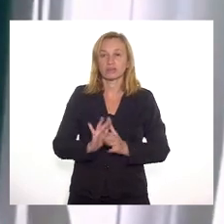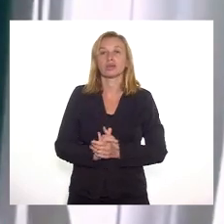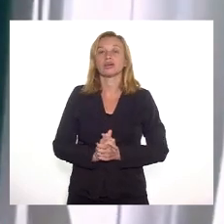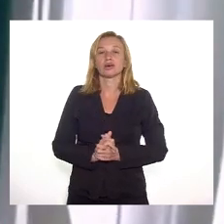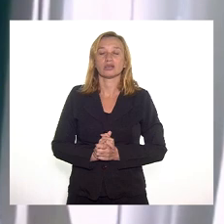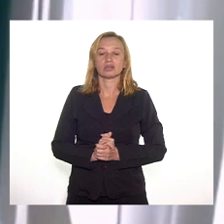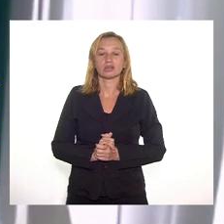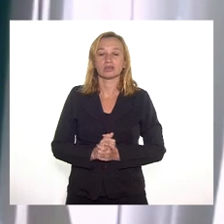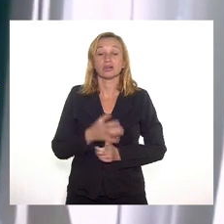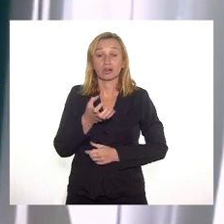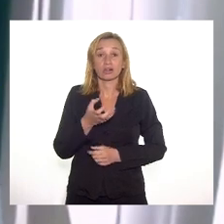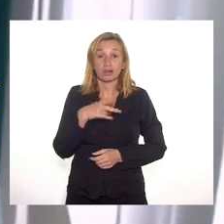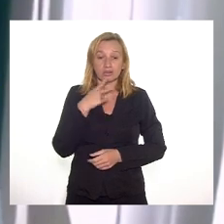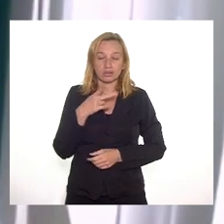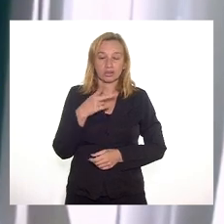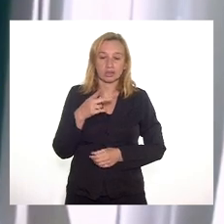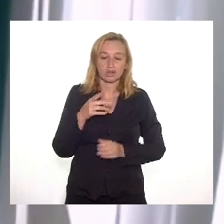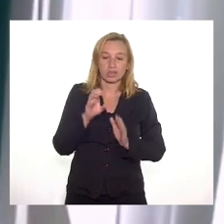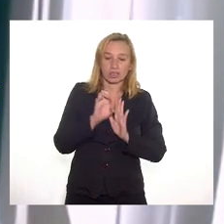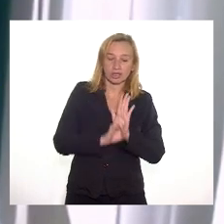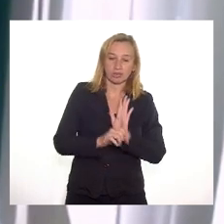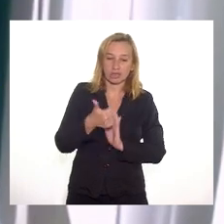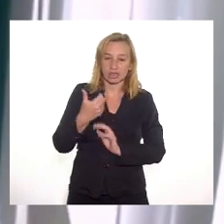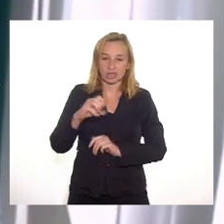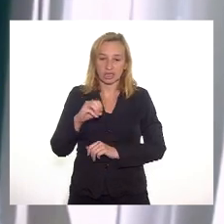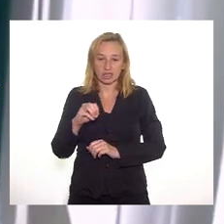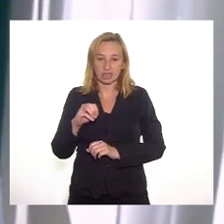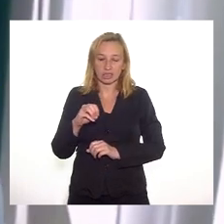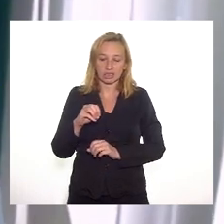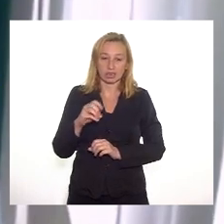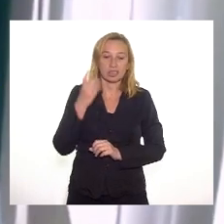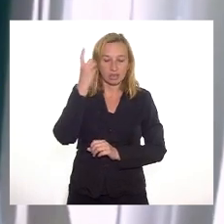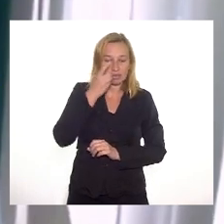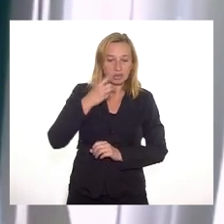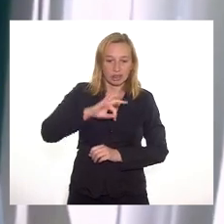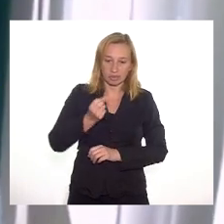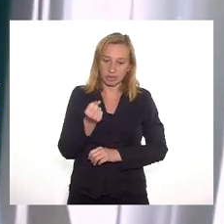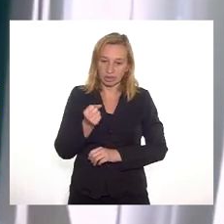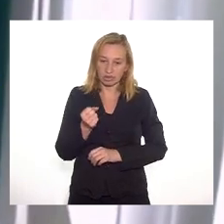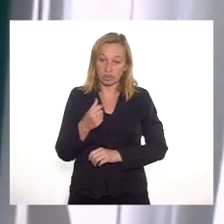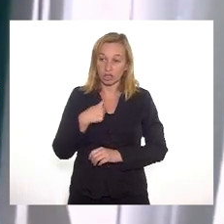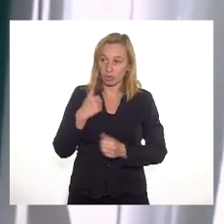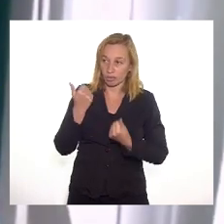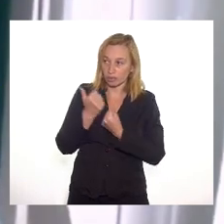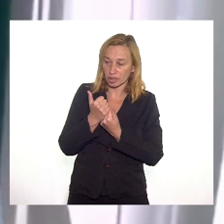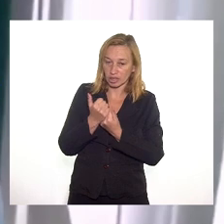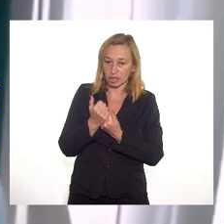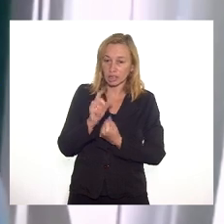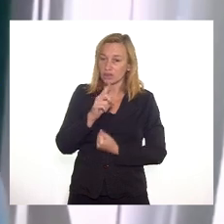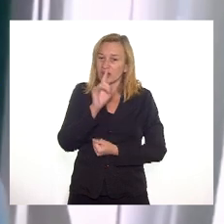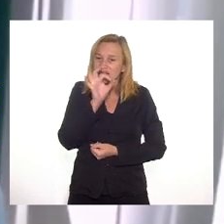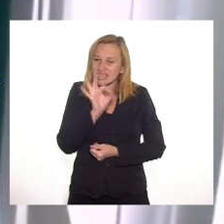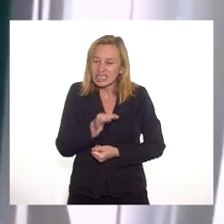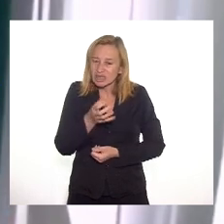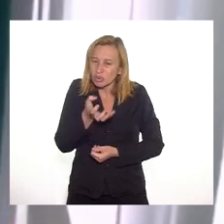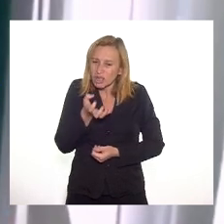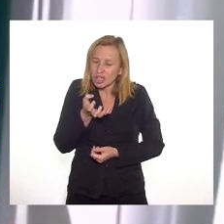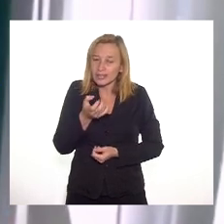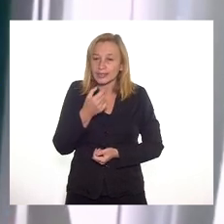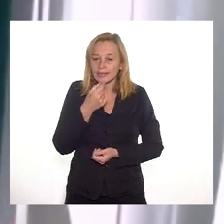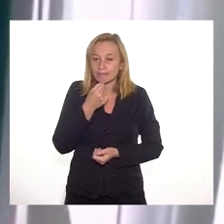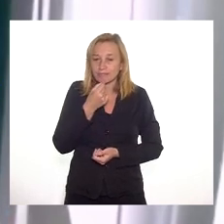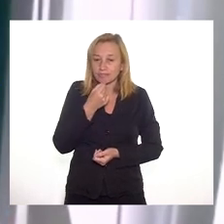Entretanto, eu quero dizer que a emenda 10 da deputada Marta Rocha, que é uma boa emenda que eu, inclusive, apoiei, não é exatamente aquilo que eu